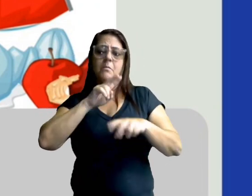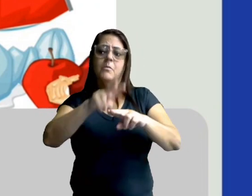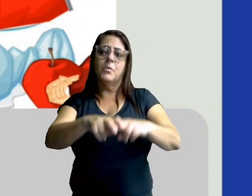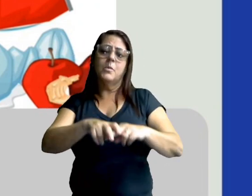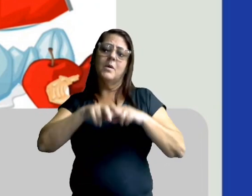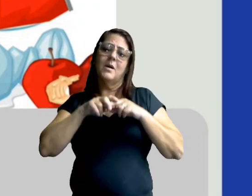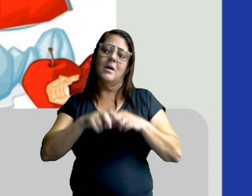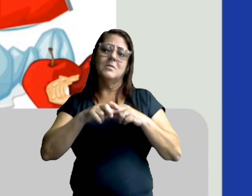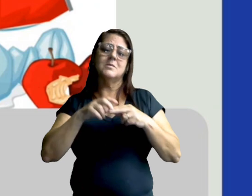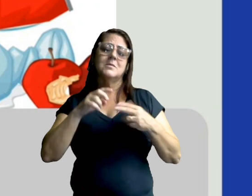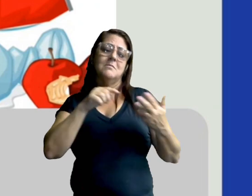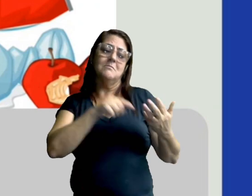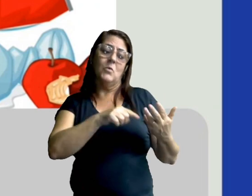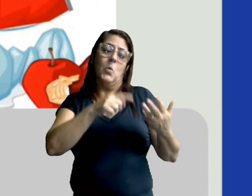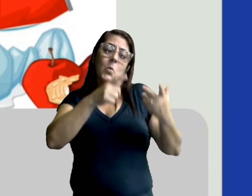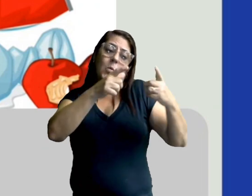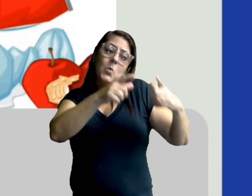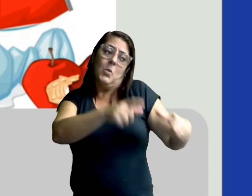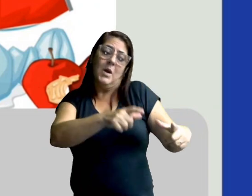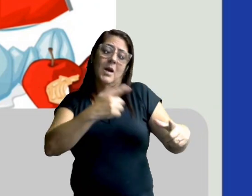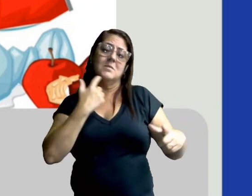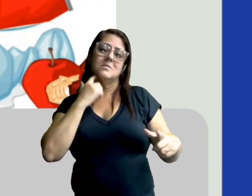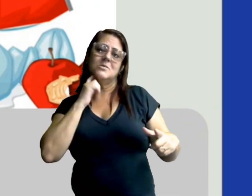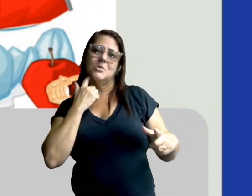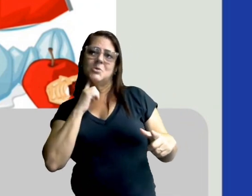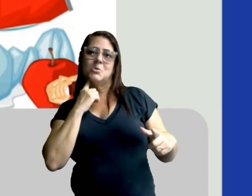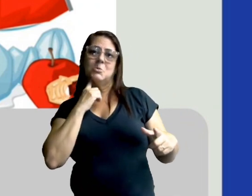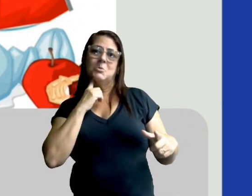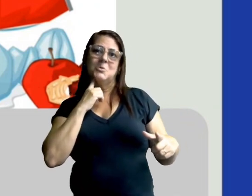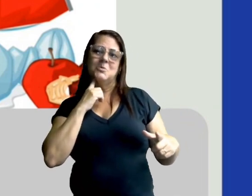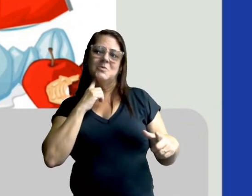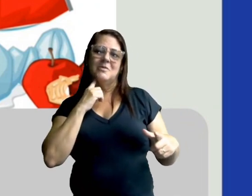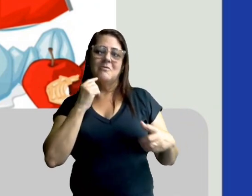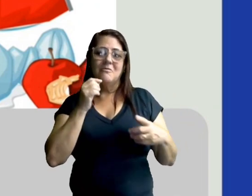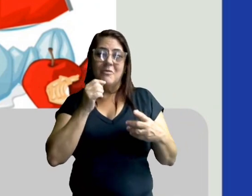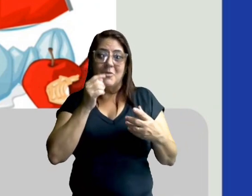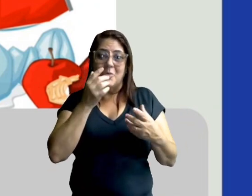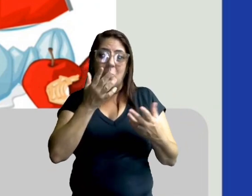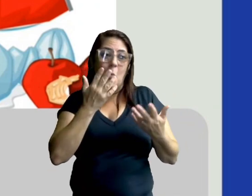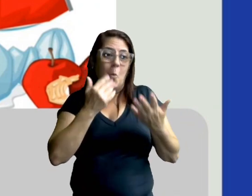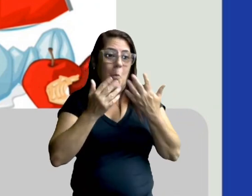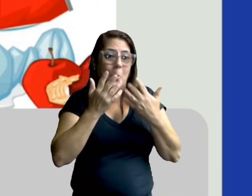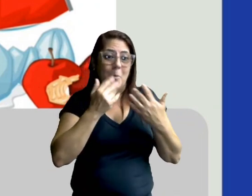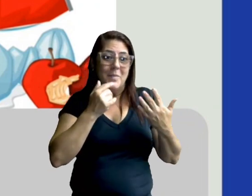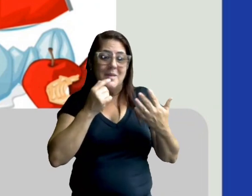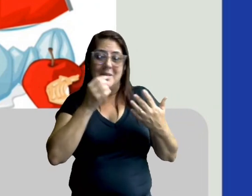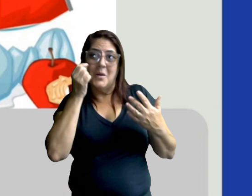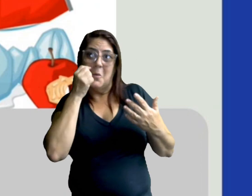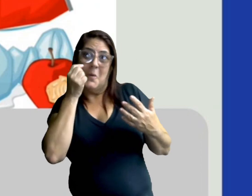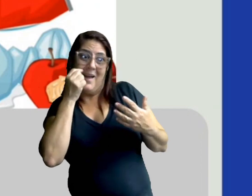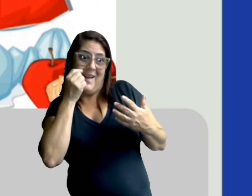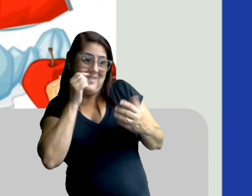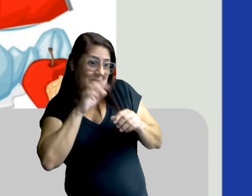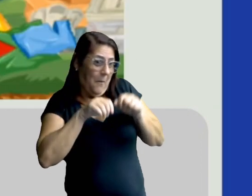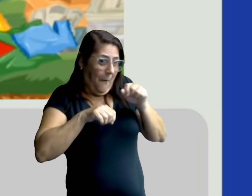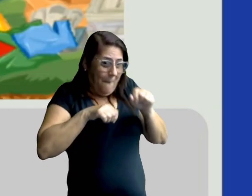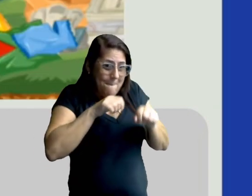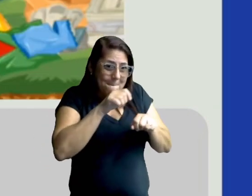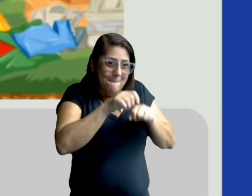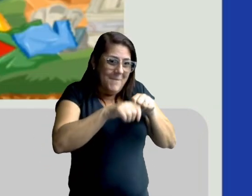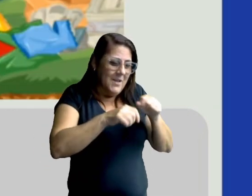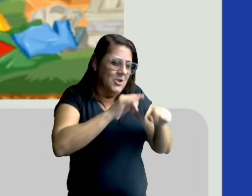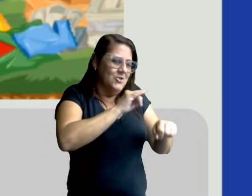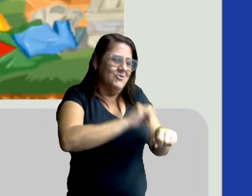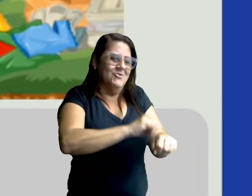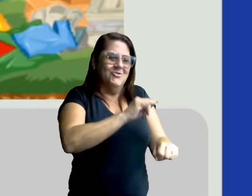causa justamente do acúmulo de lixo. Vai atrair os ratinhos, porque eles vão lá, sem falar que